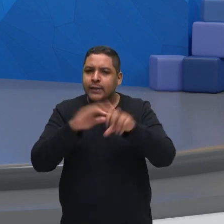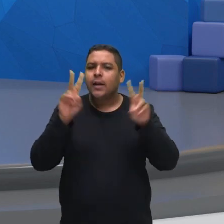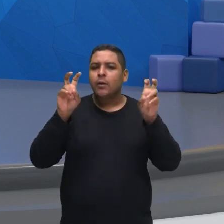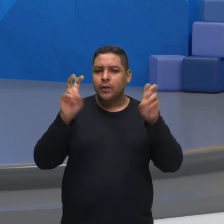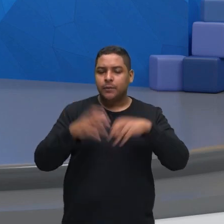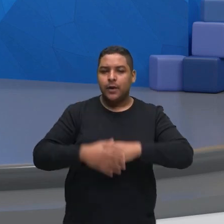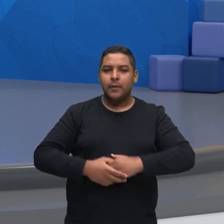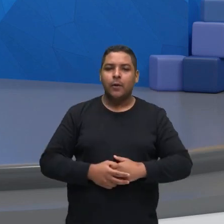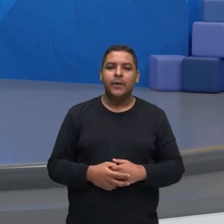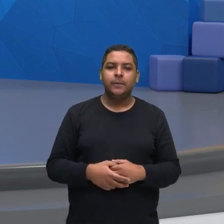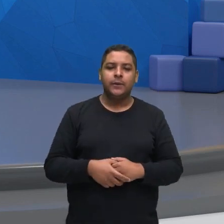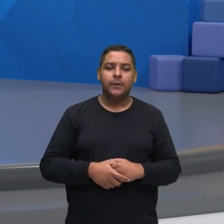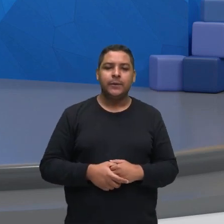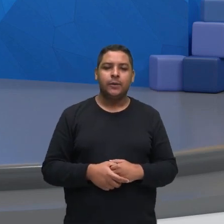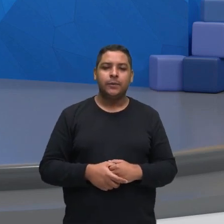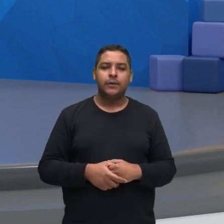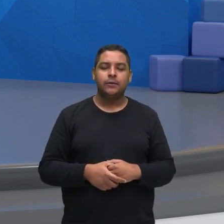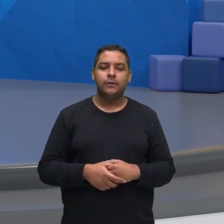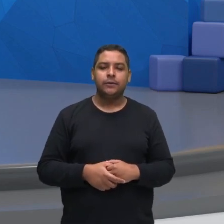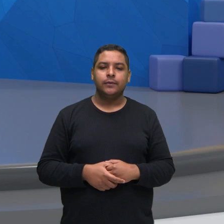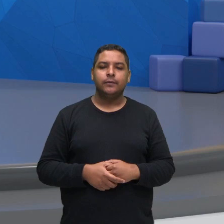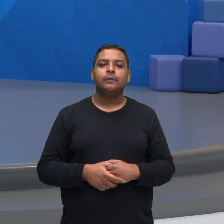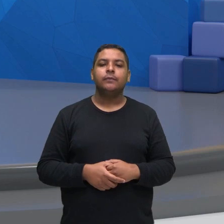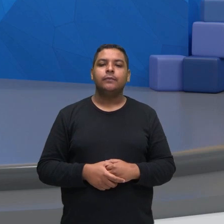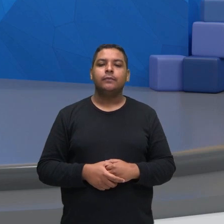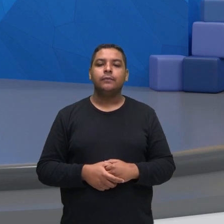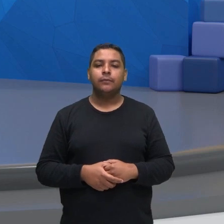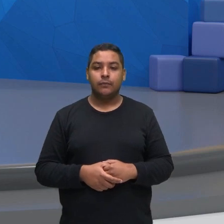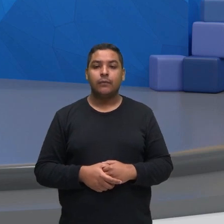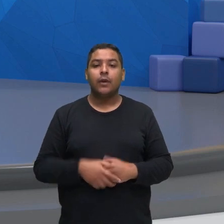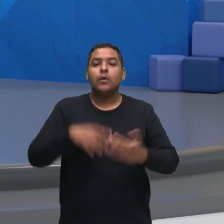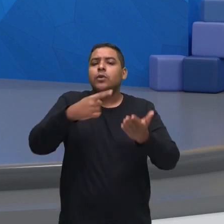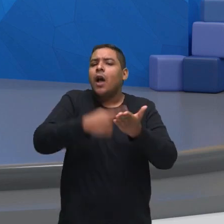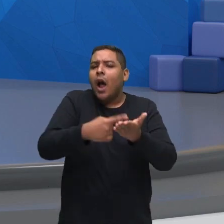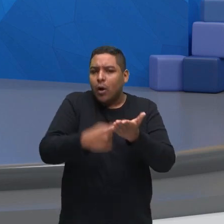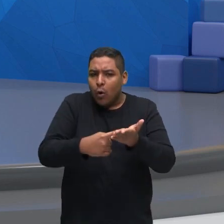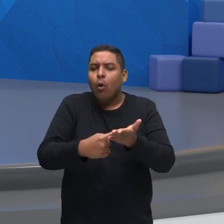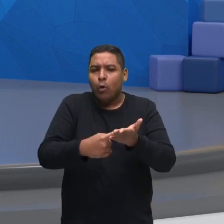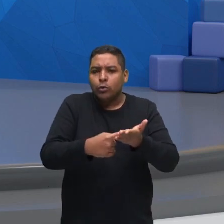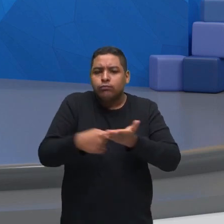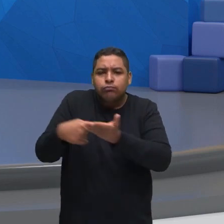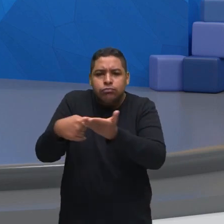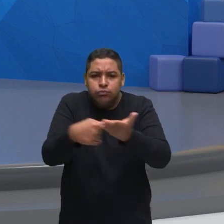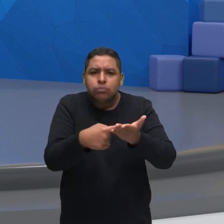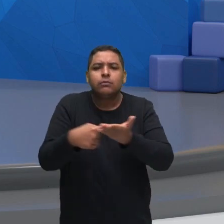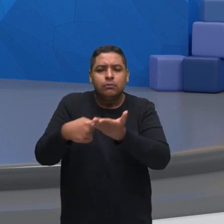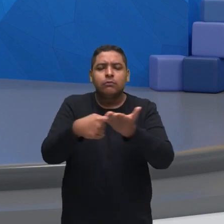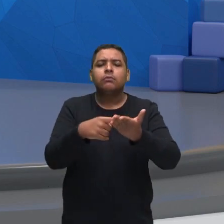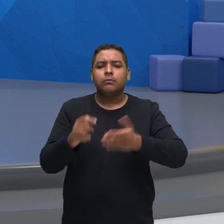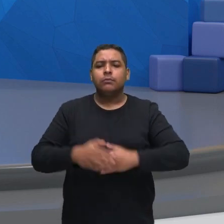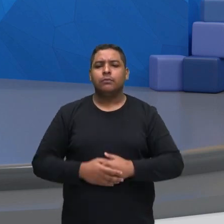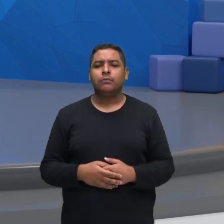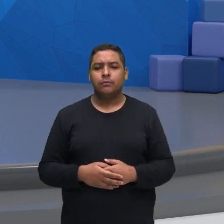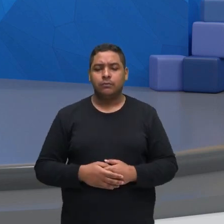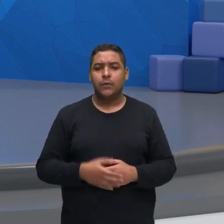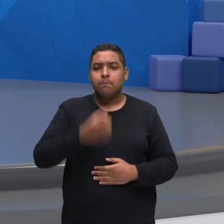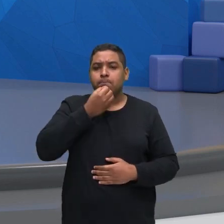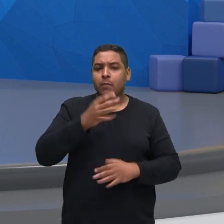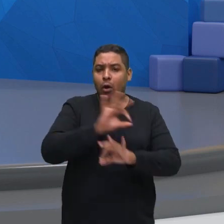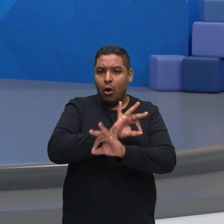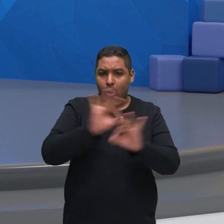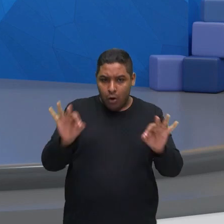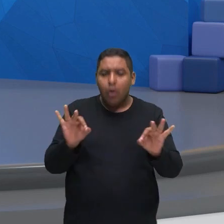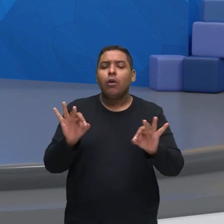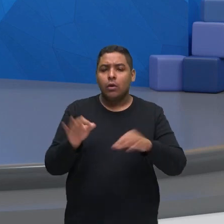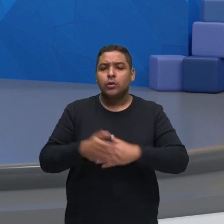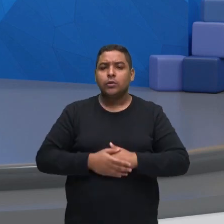ouviu falar, a gente precisa relembrar os nossos acordos para que a nossa aula funcione aí, ó, super bem, que vocês não esqueçam